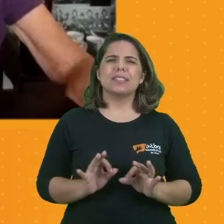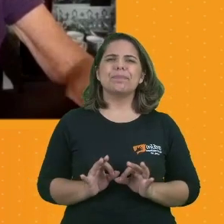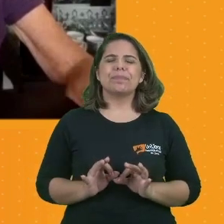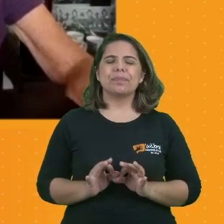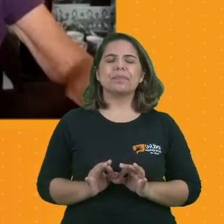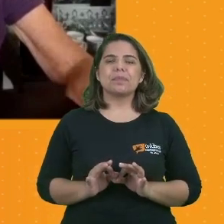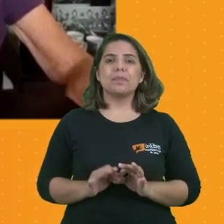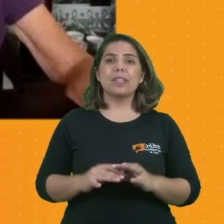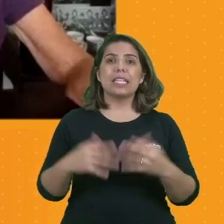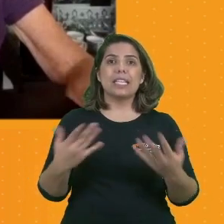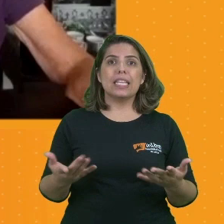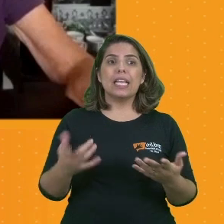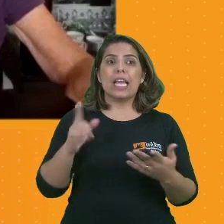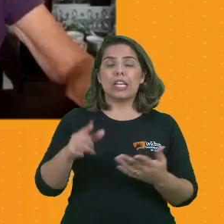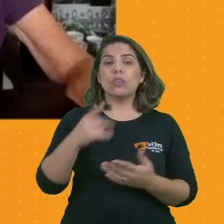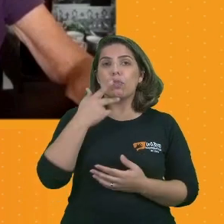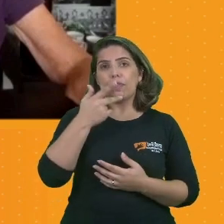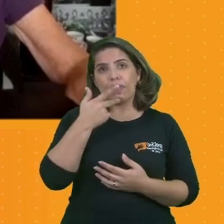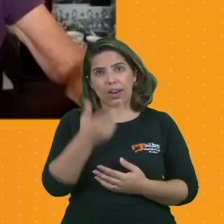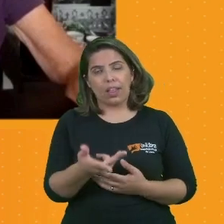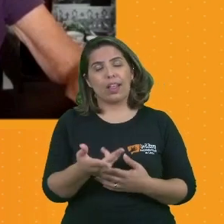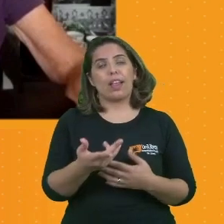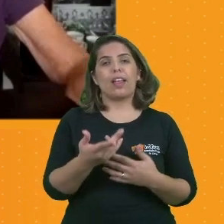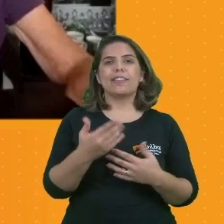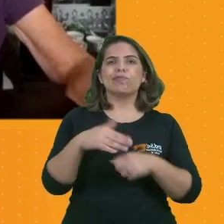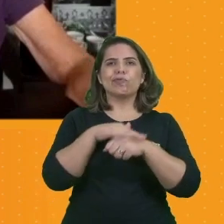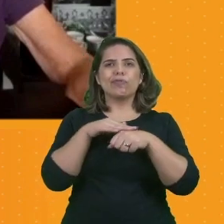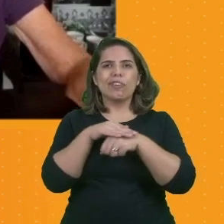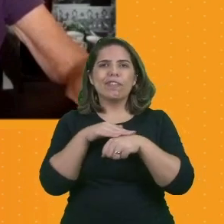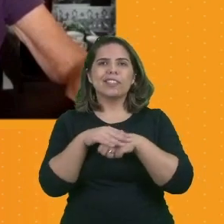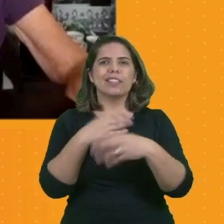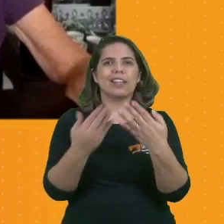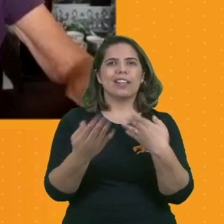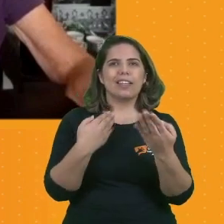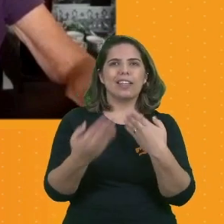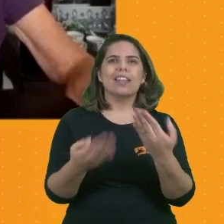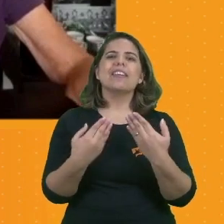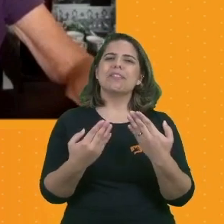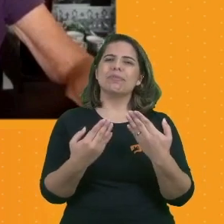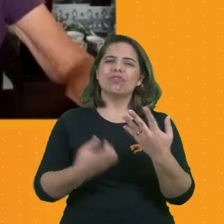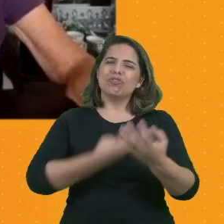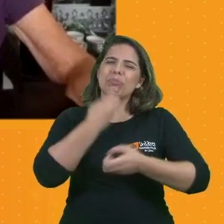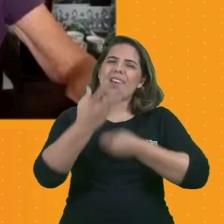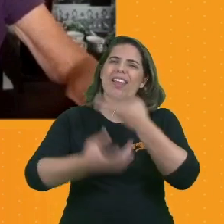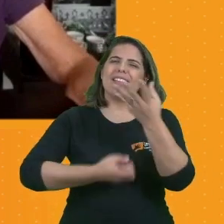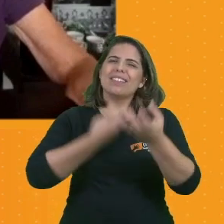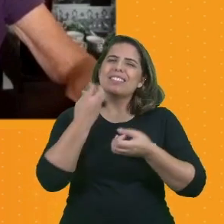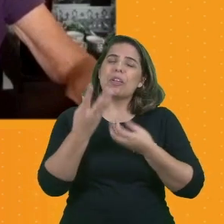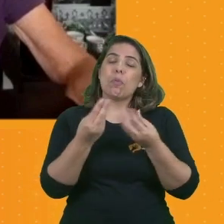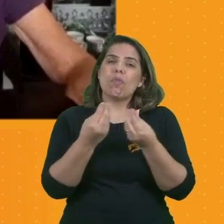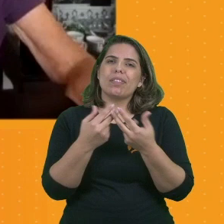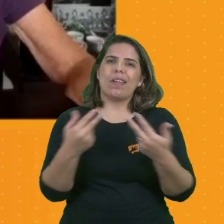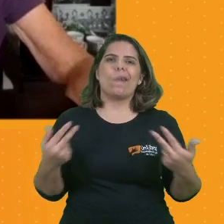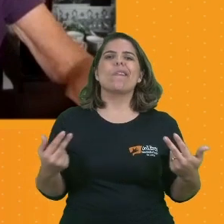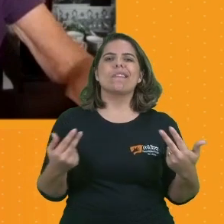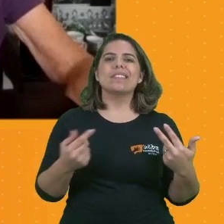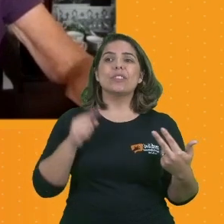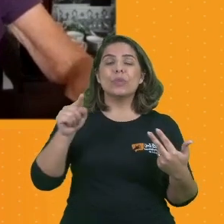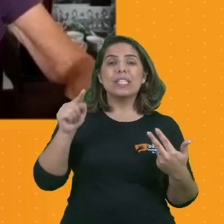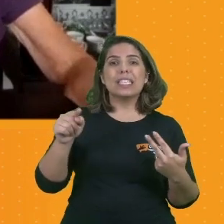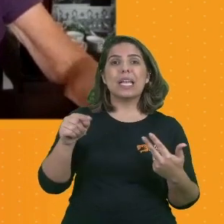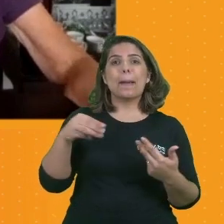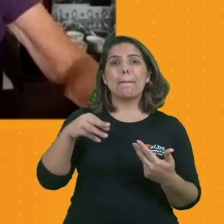que aquilo que falaremos e conversaremos expressa muito daquilo que